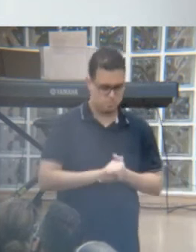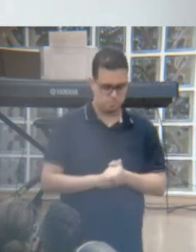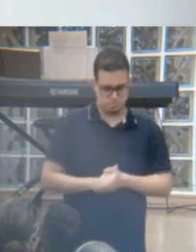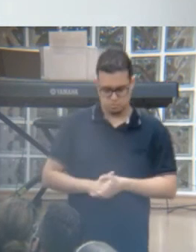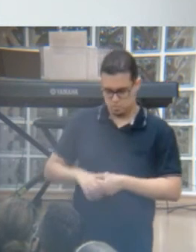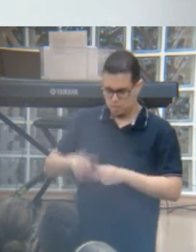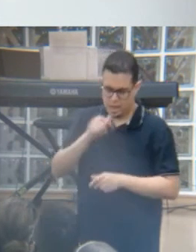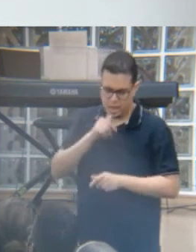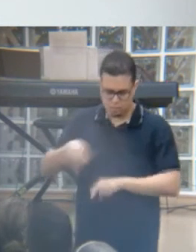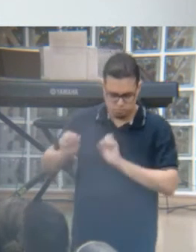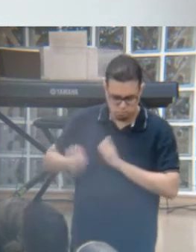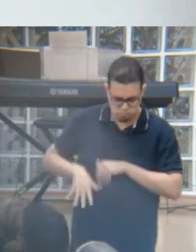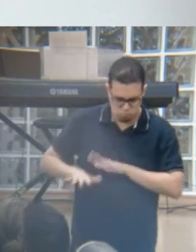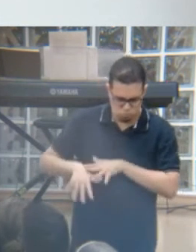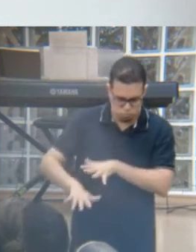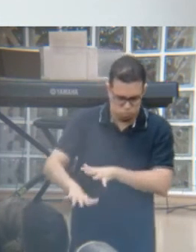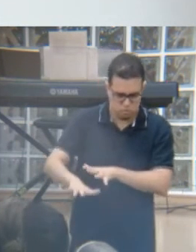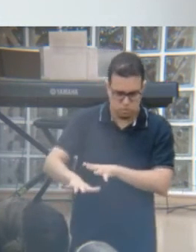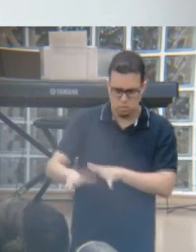Que coisa interessante.